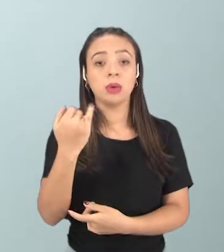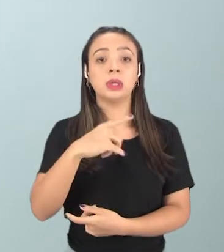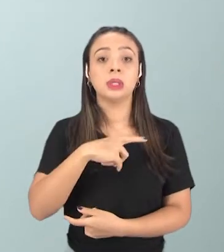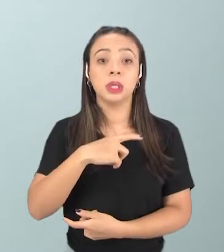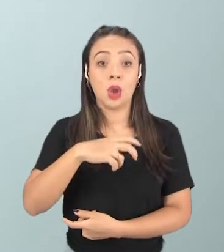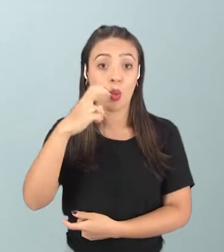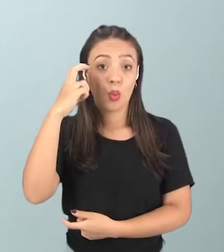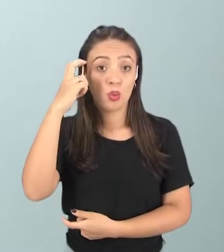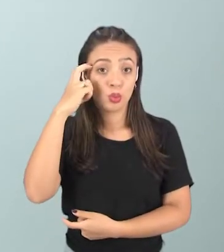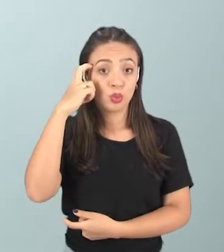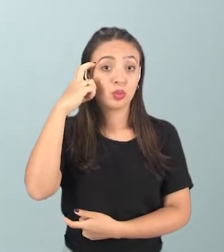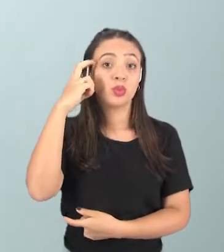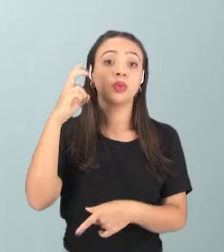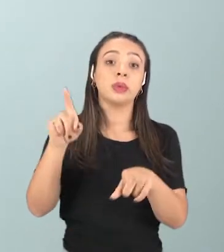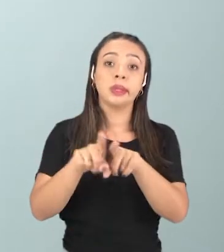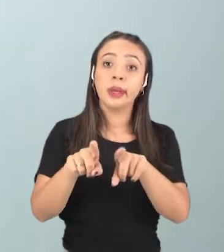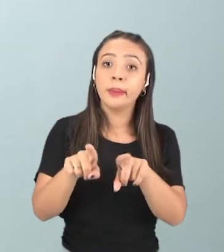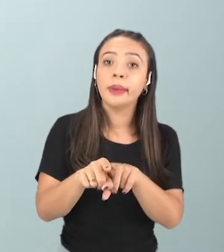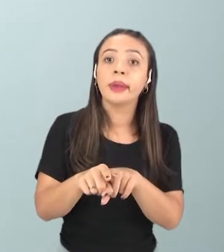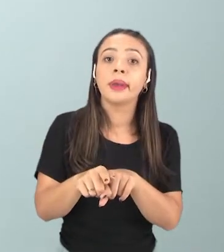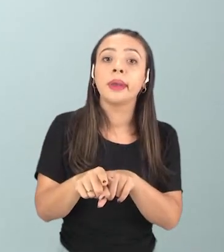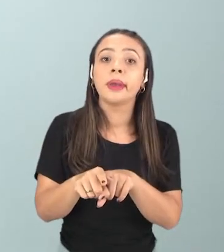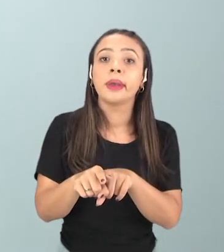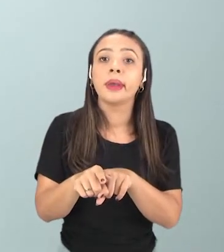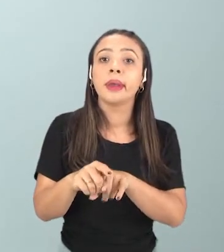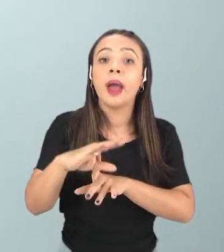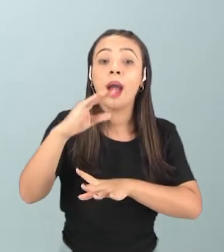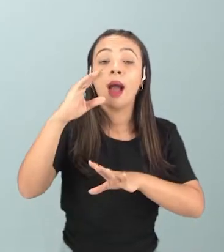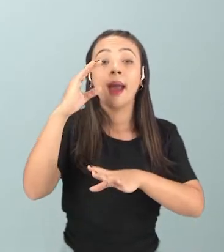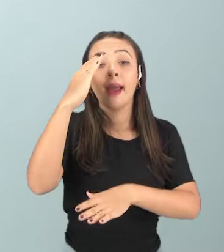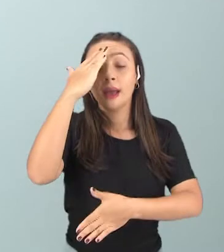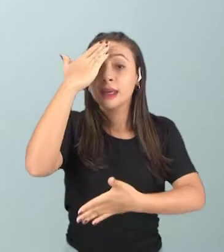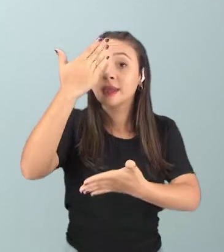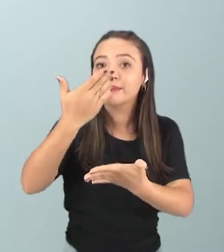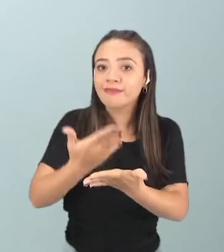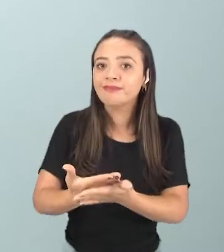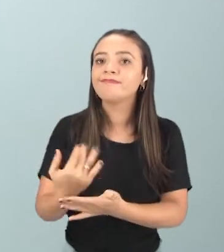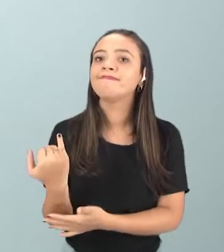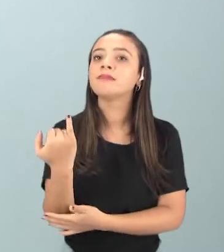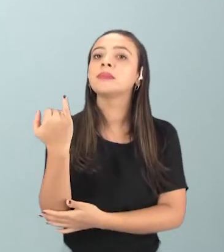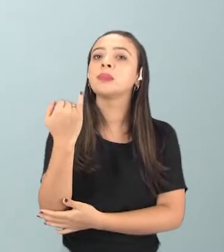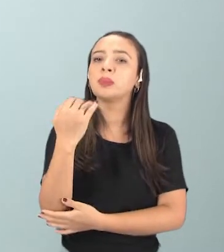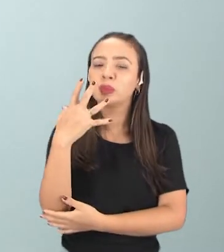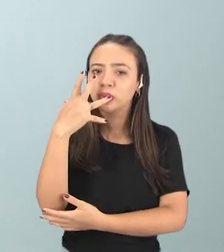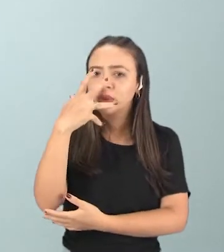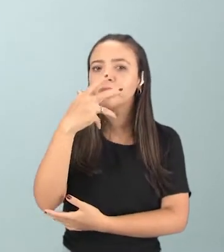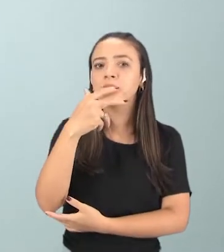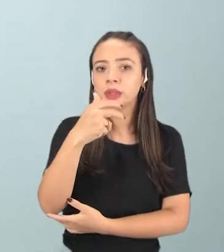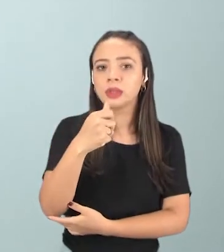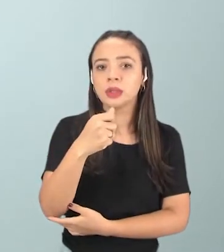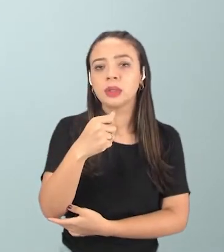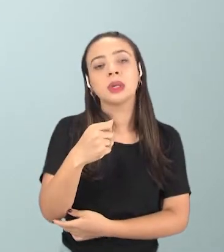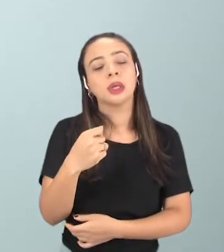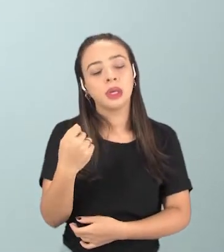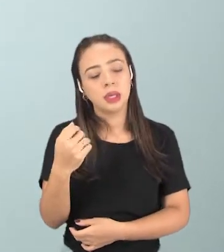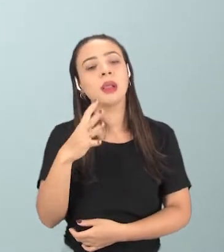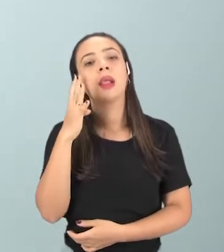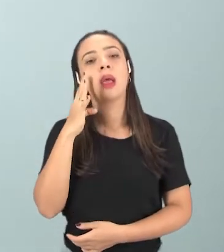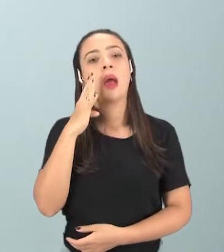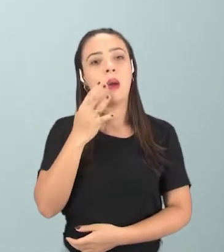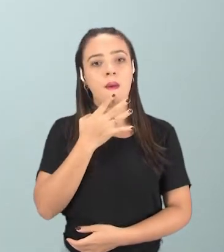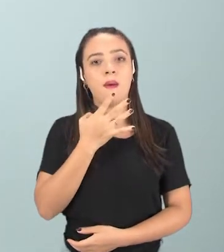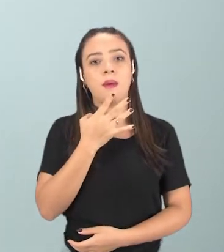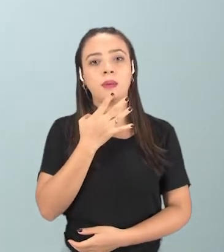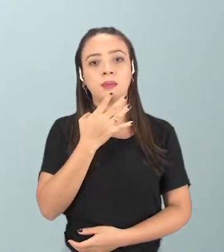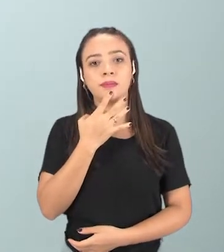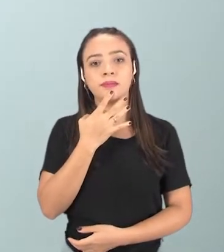e uma mitologia não, tem uma cultura e crenças que são muito bonitas e que valem a pena ser reconhecidas, tá? Que tem muito